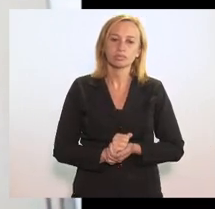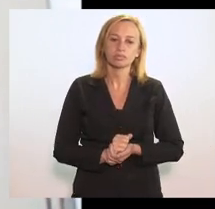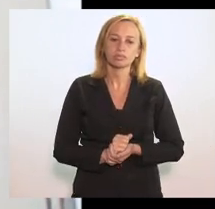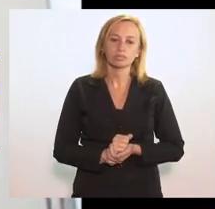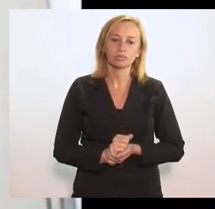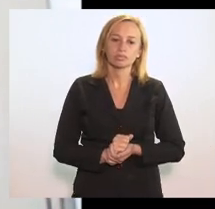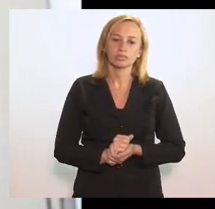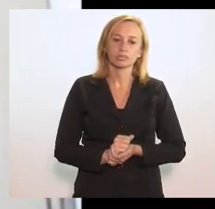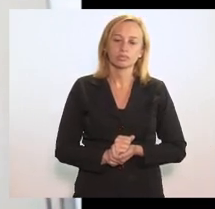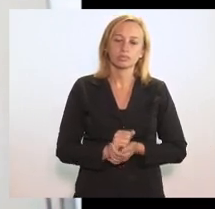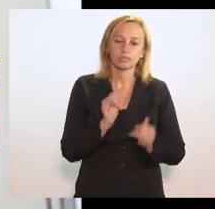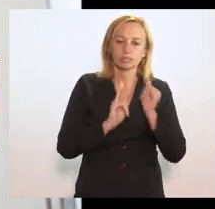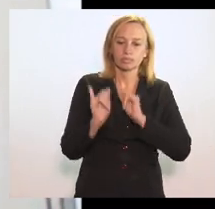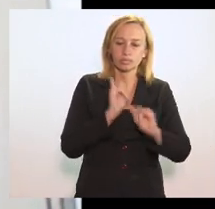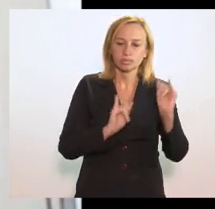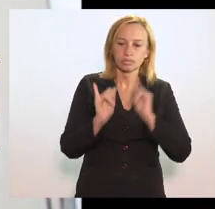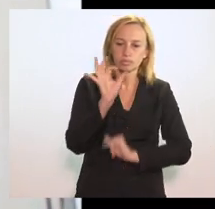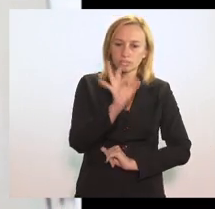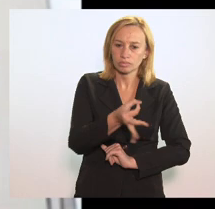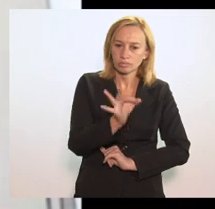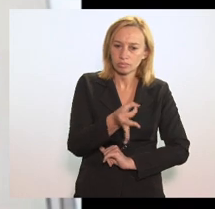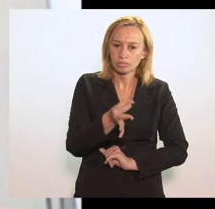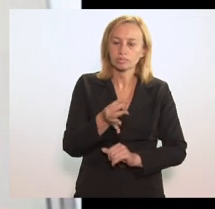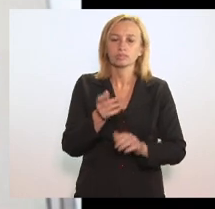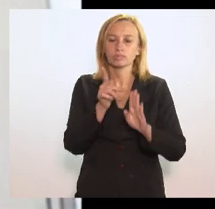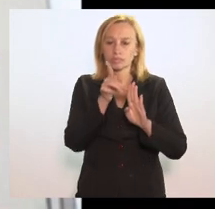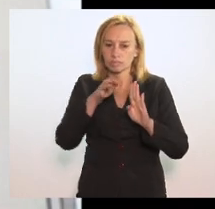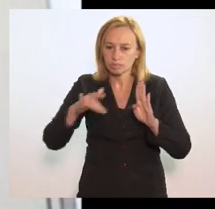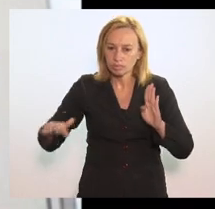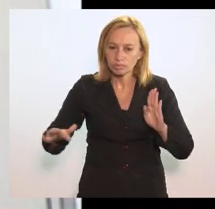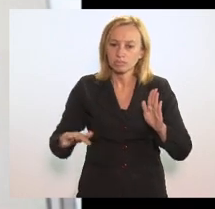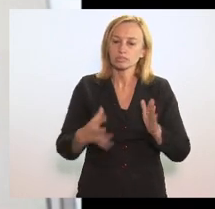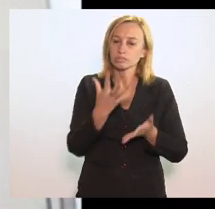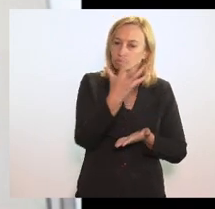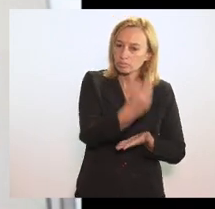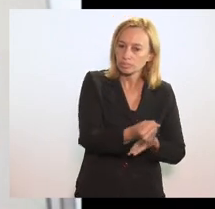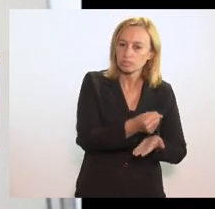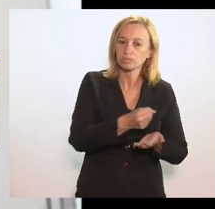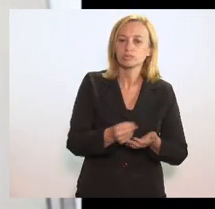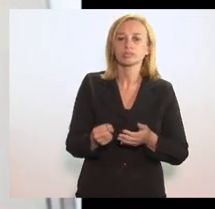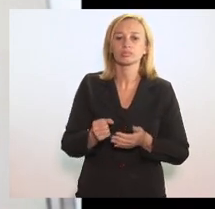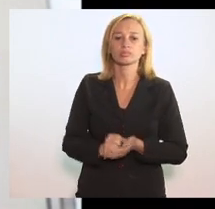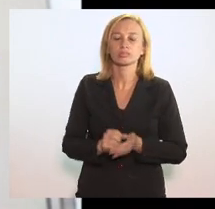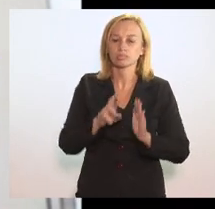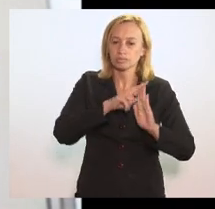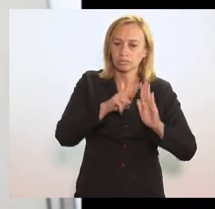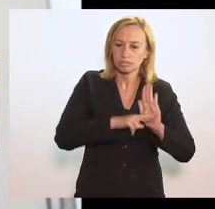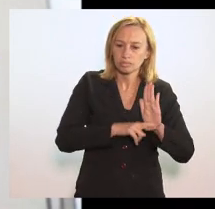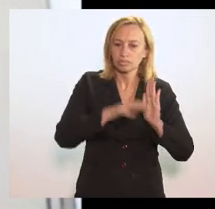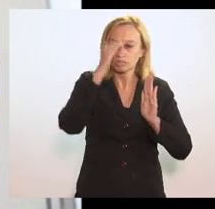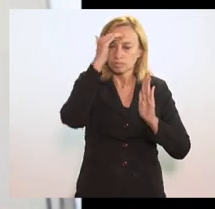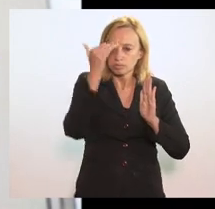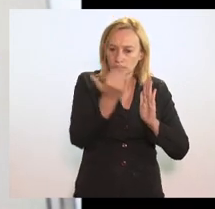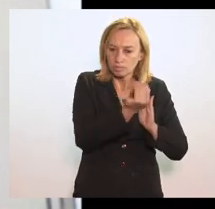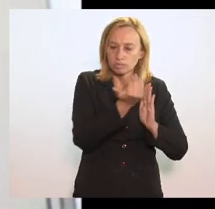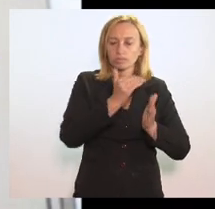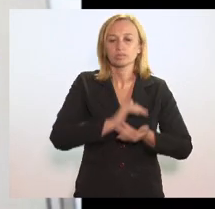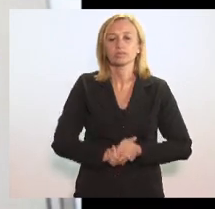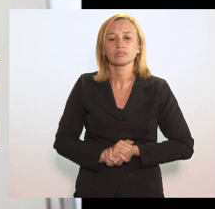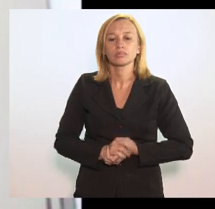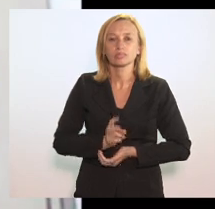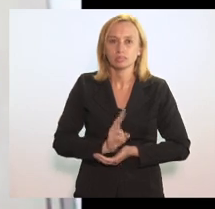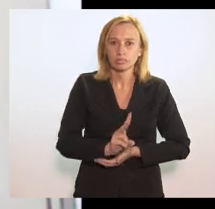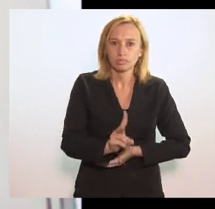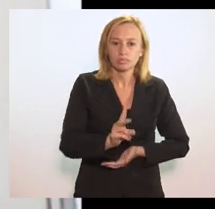difundir informações confiáveis, os protocolos a serem adotados, as medidas de prevenção que podem ser feitas,